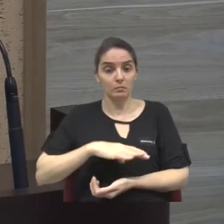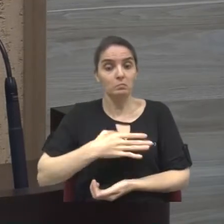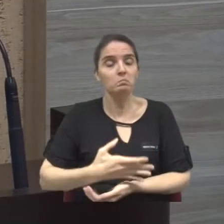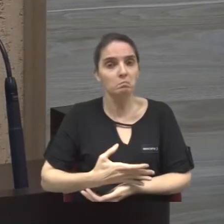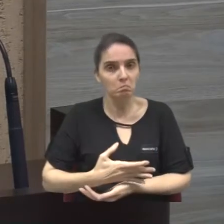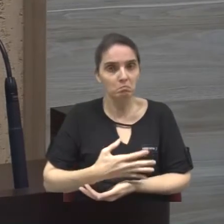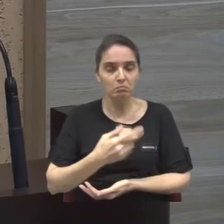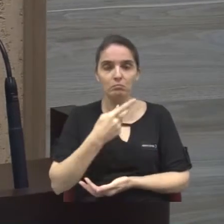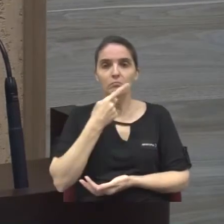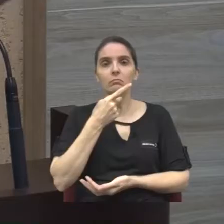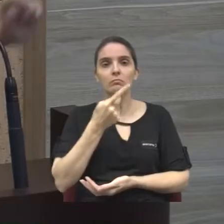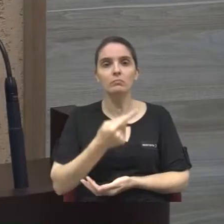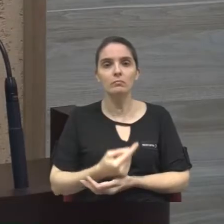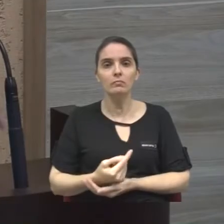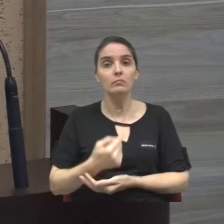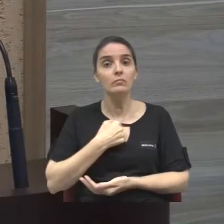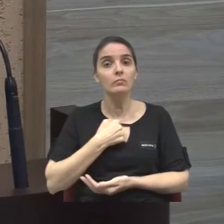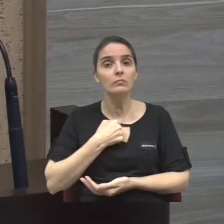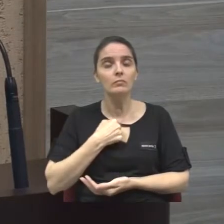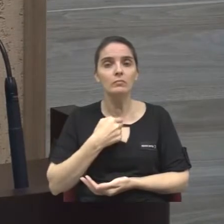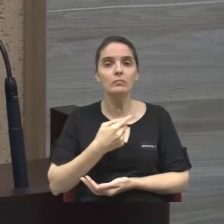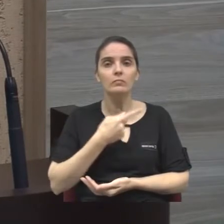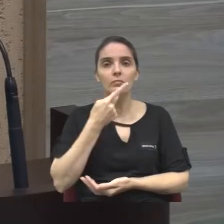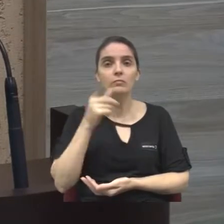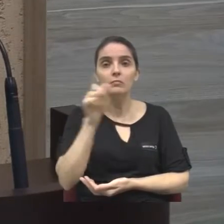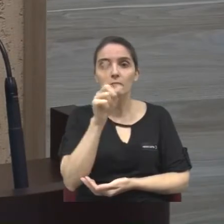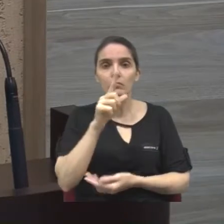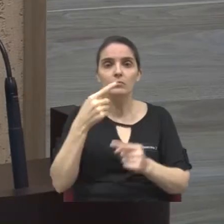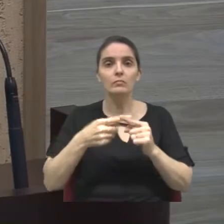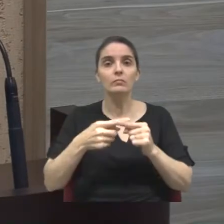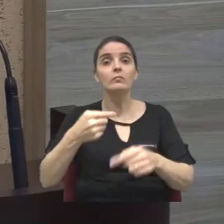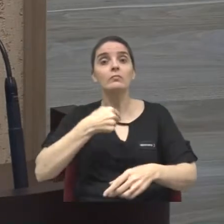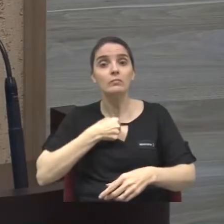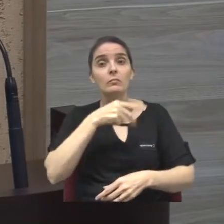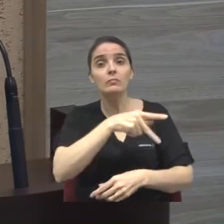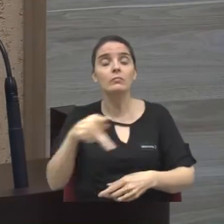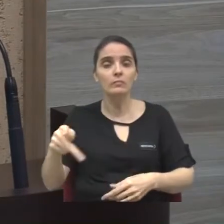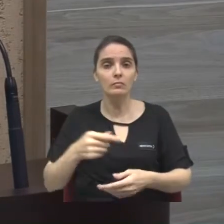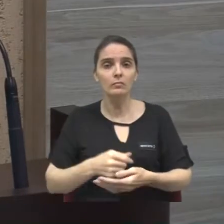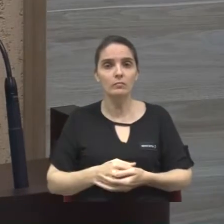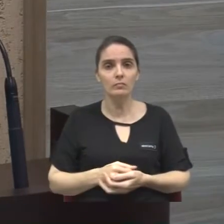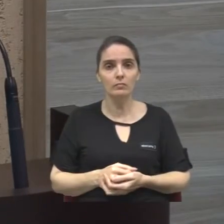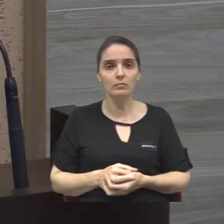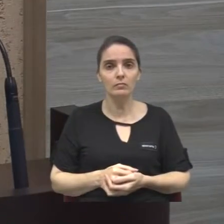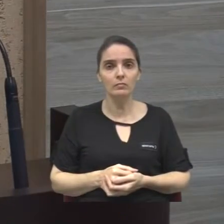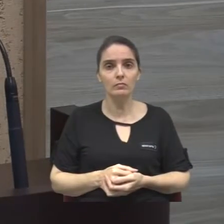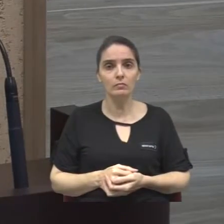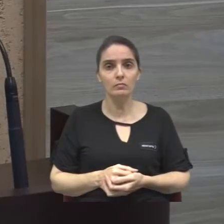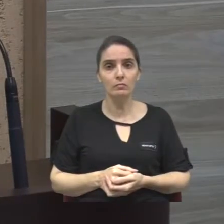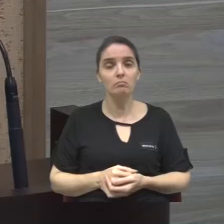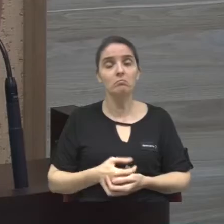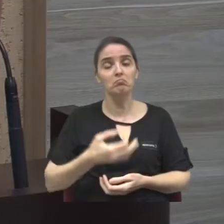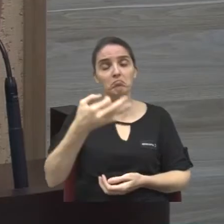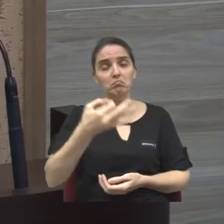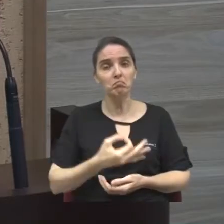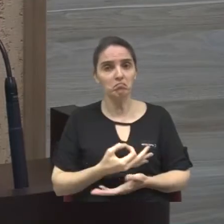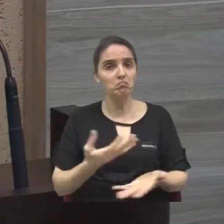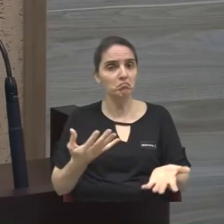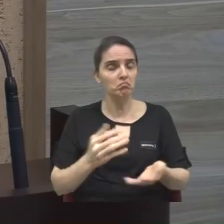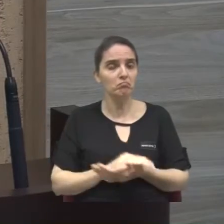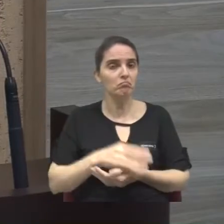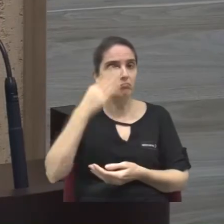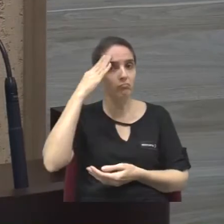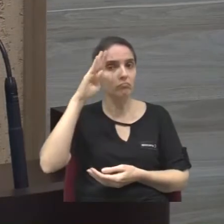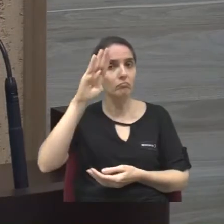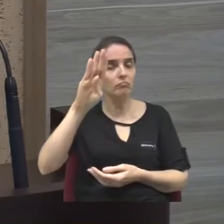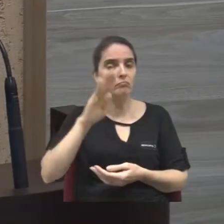eu estou negando porque eu sou presidente, esta é a minha vontade. Acho isso interessante, principalmente em